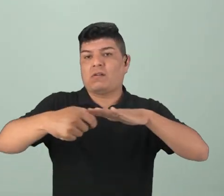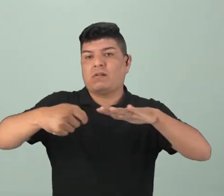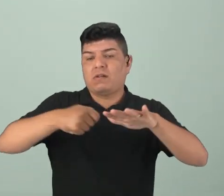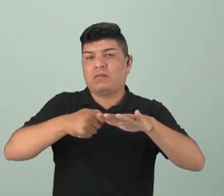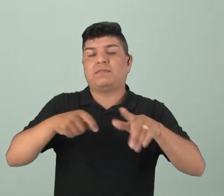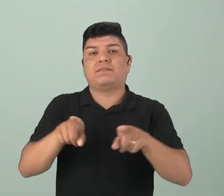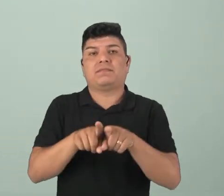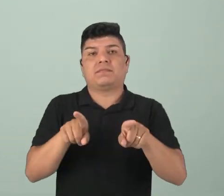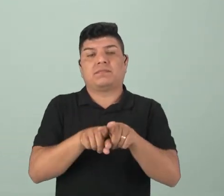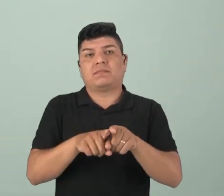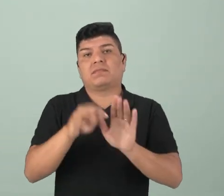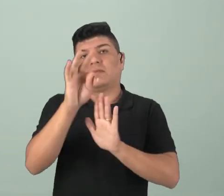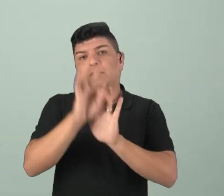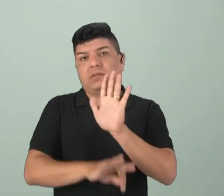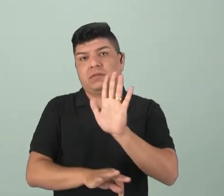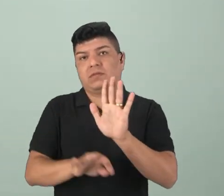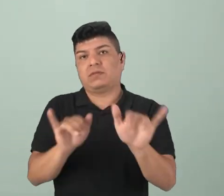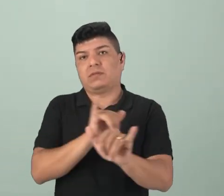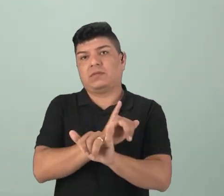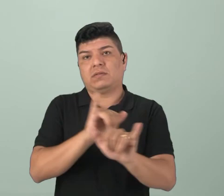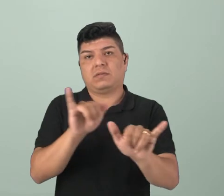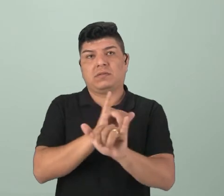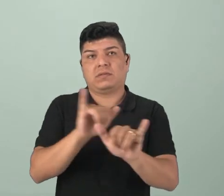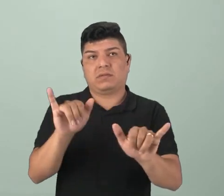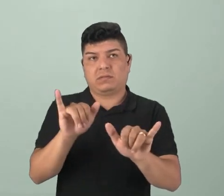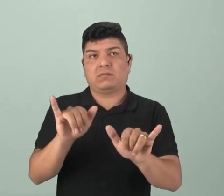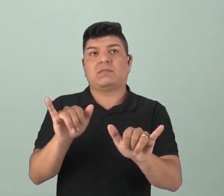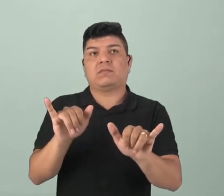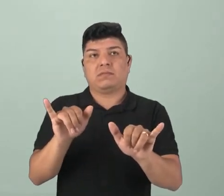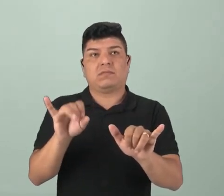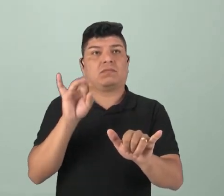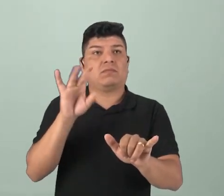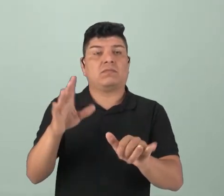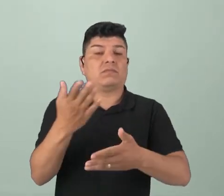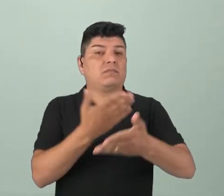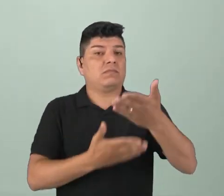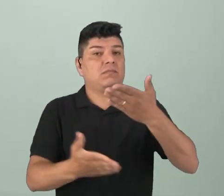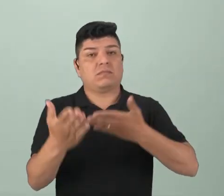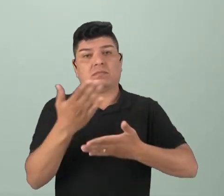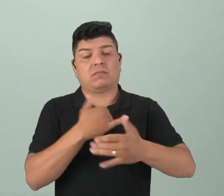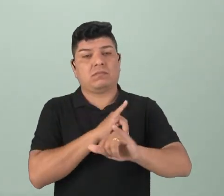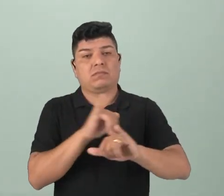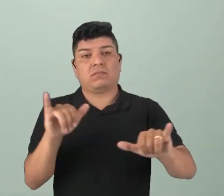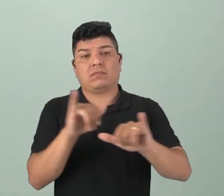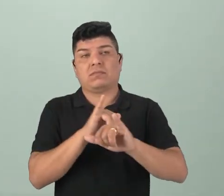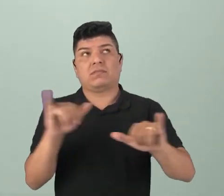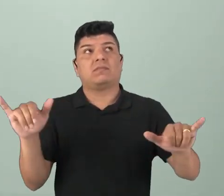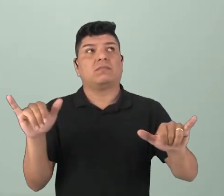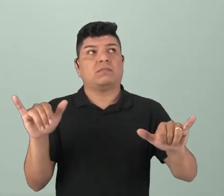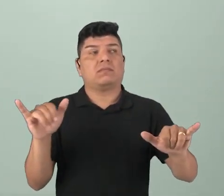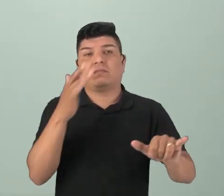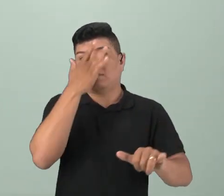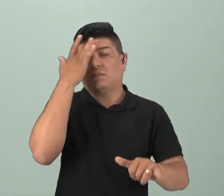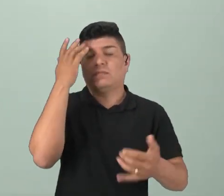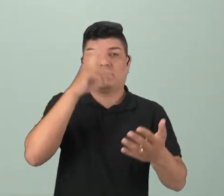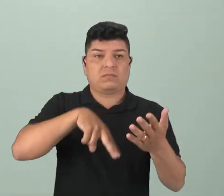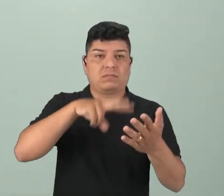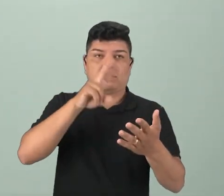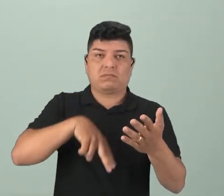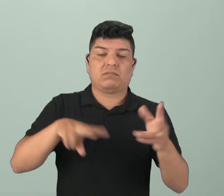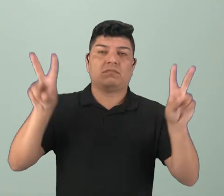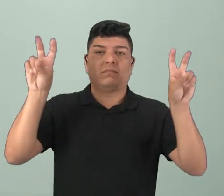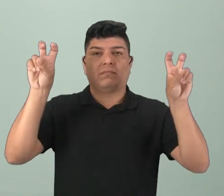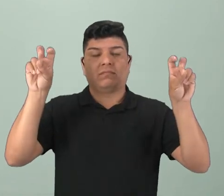também temos os textos expositivos informativos, que eu quero apenas passar informação para quem está lendo sobre